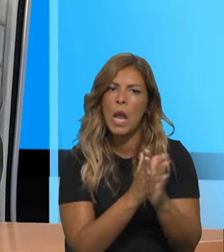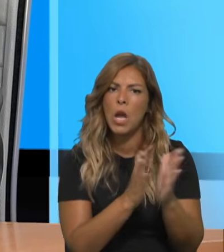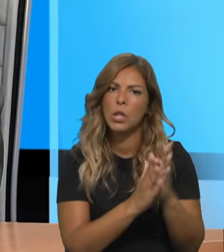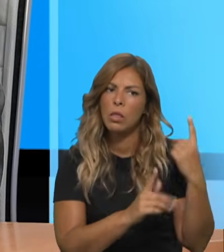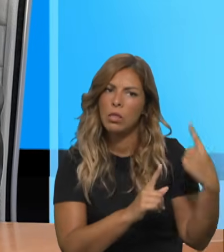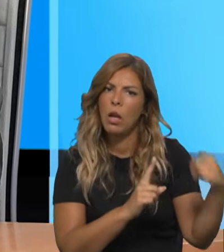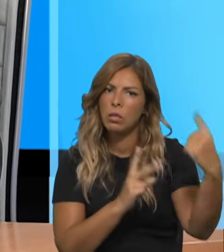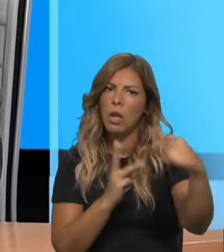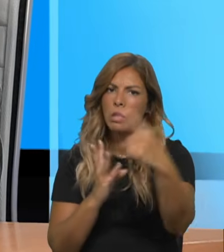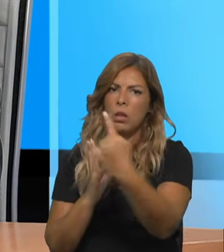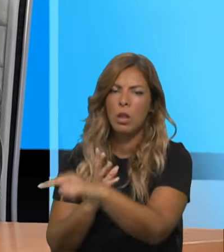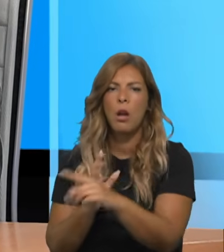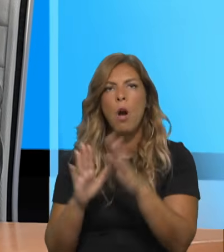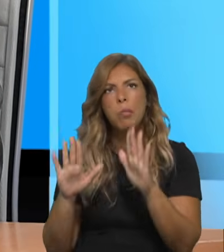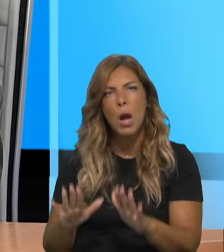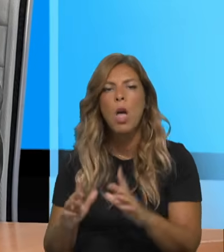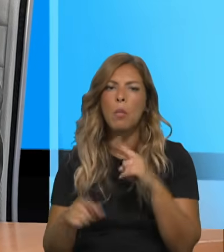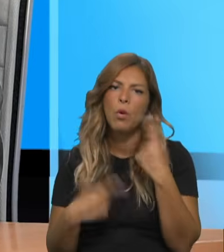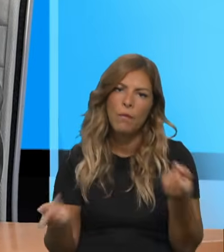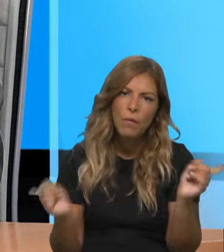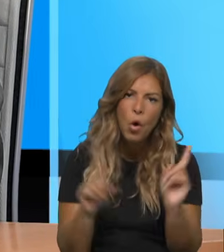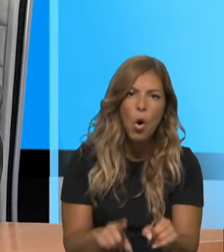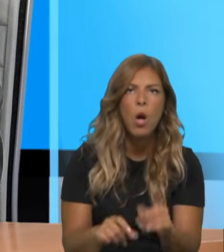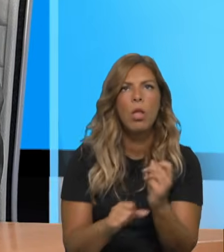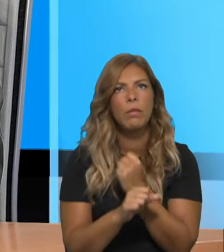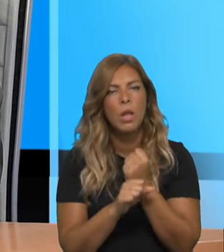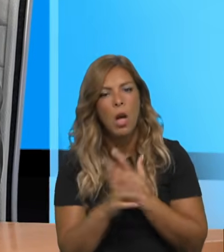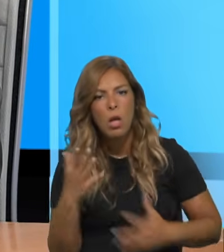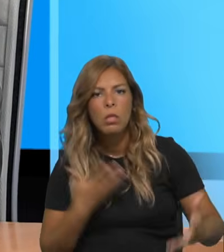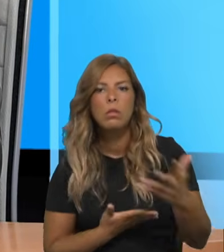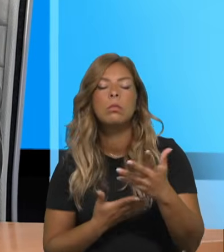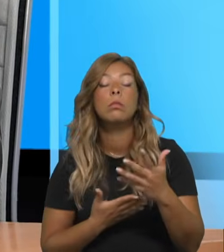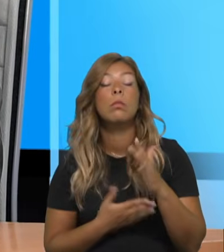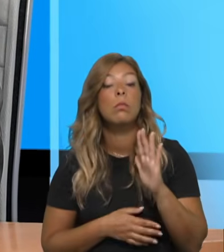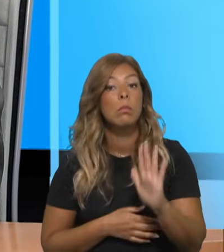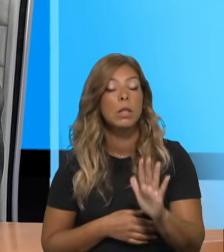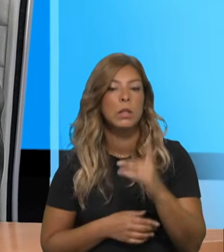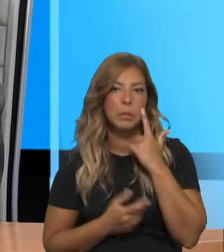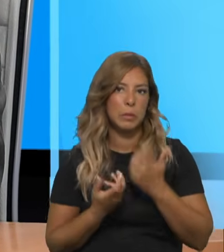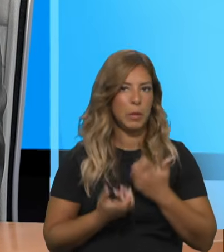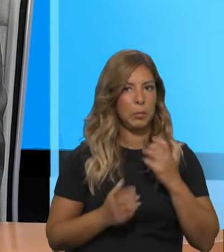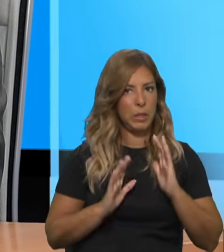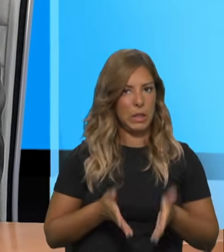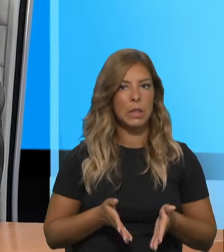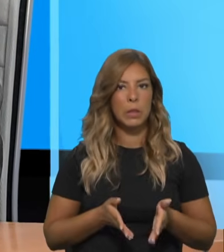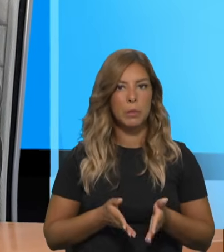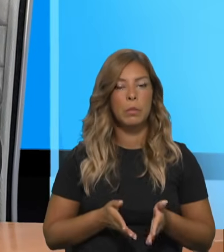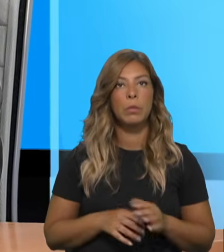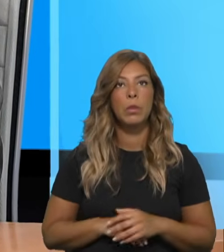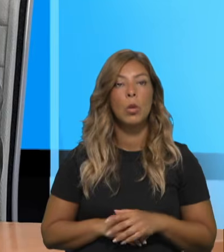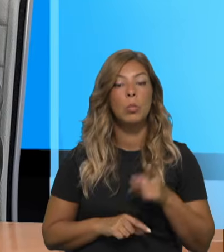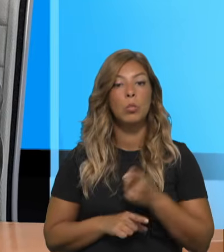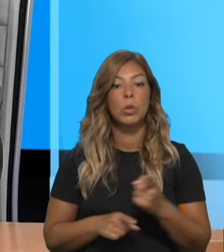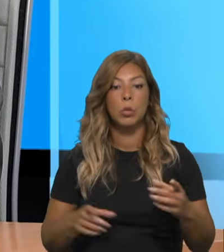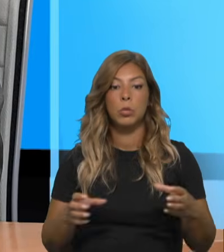inatividade, mas depois retomam a sua atividade, e é importante sublinhar isto, não é? Portanto, há, além da Comissão Nacional, esta Comissão